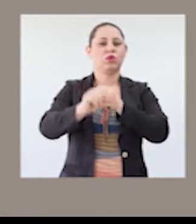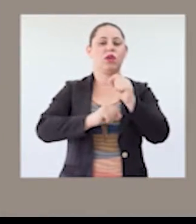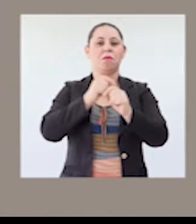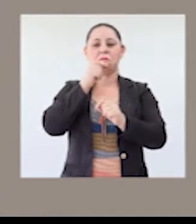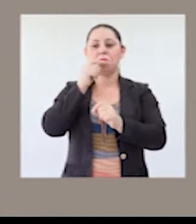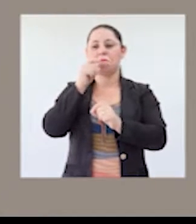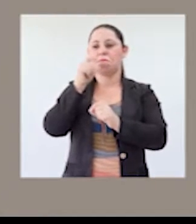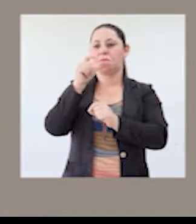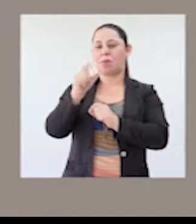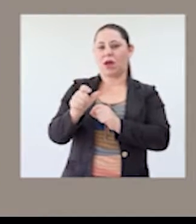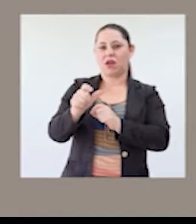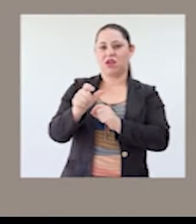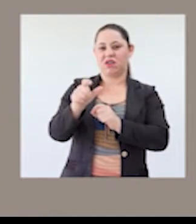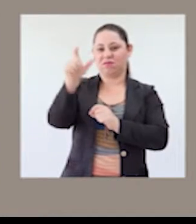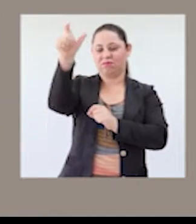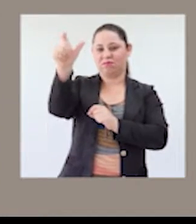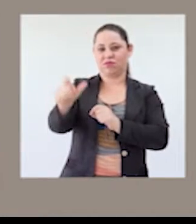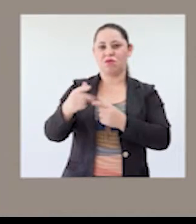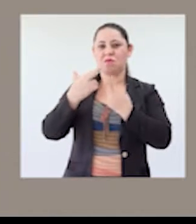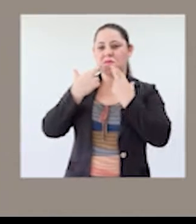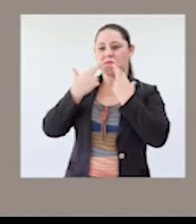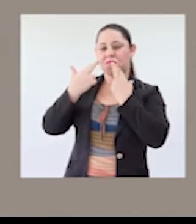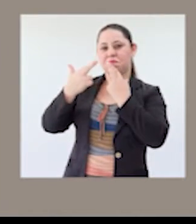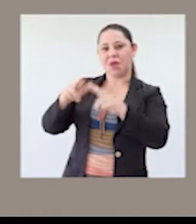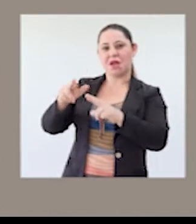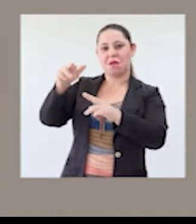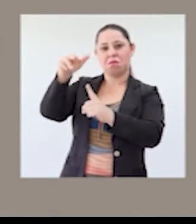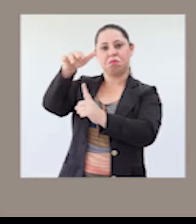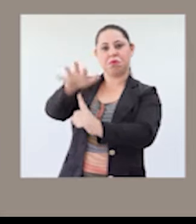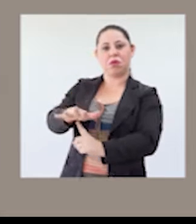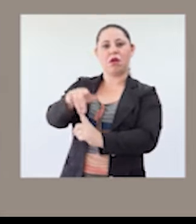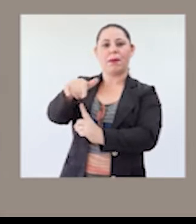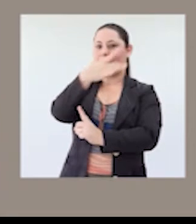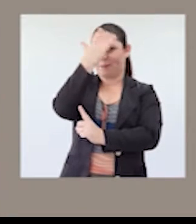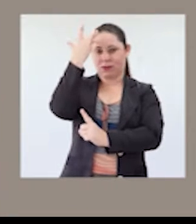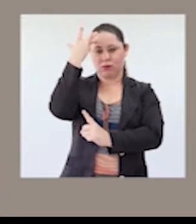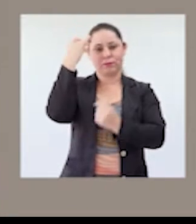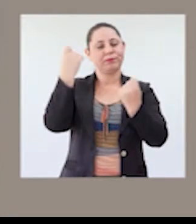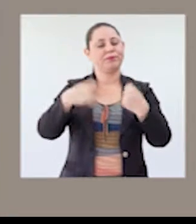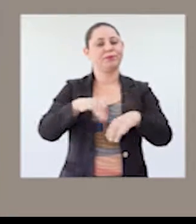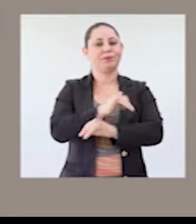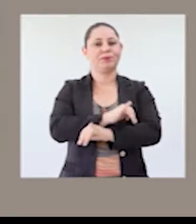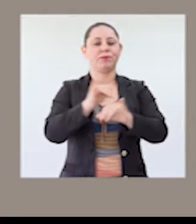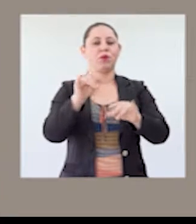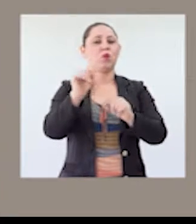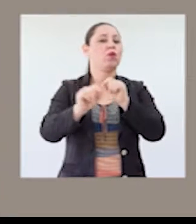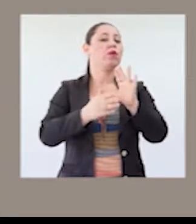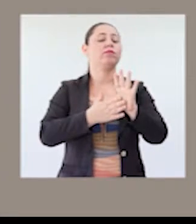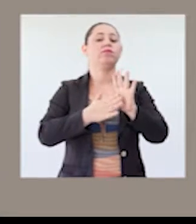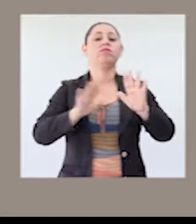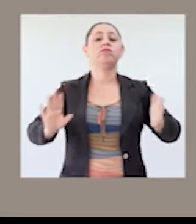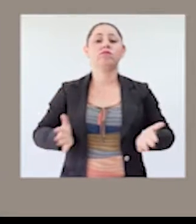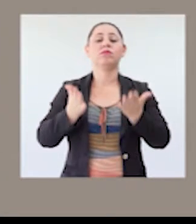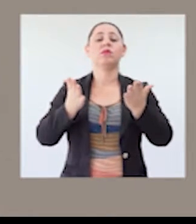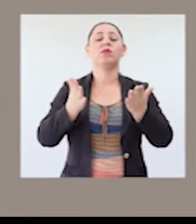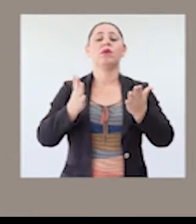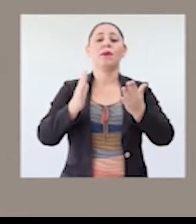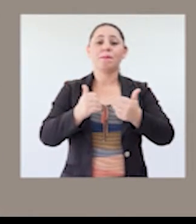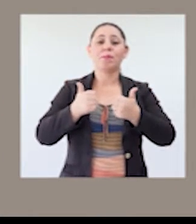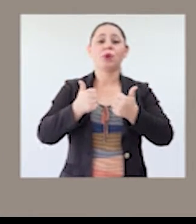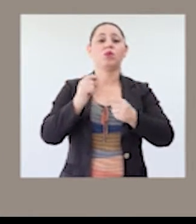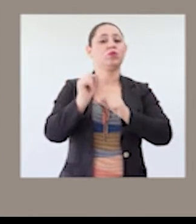cunho pejorativo, ofensivo e difamatório. Ela deve ser uma propaganda